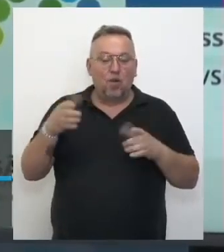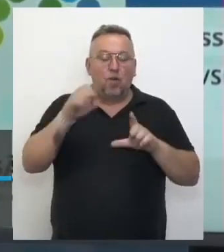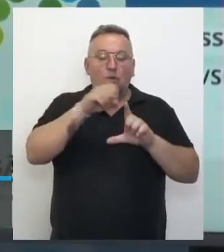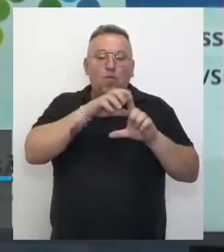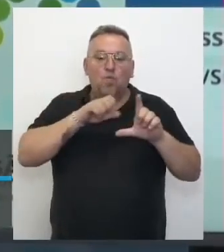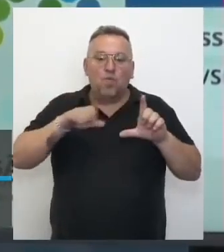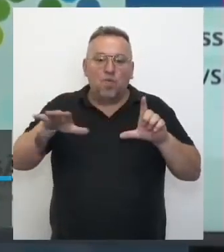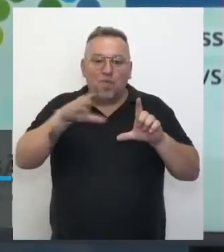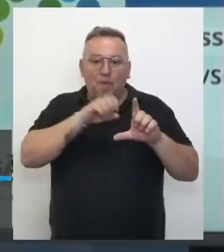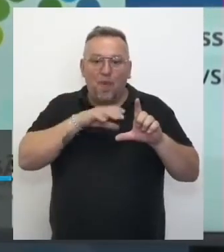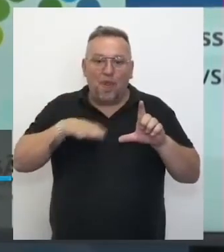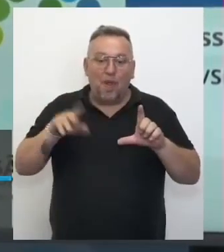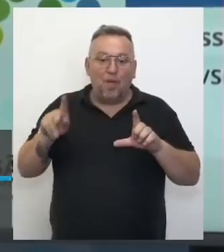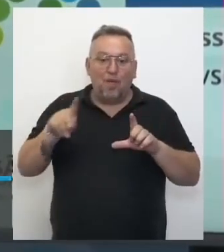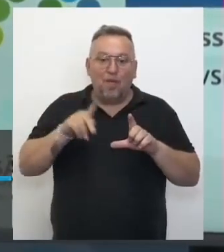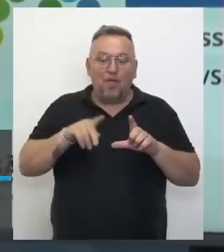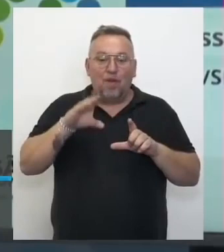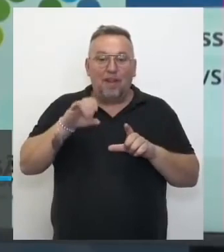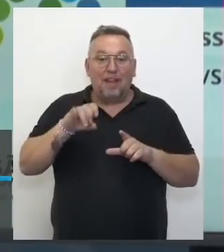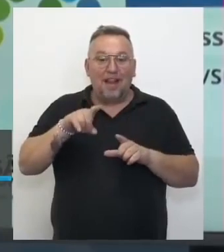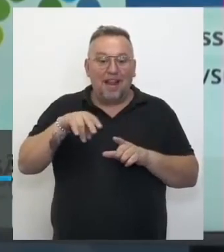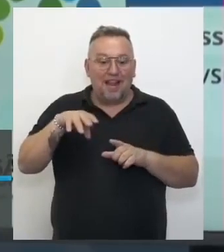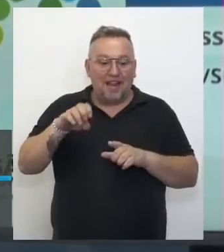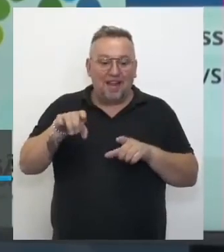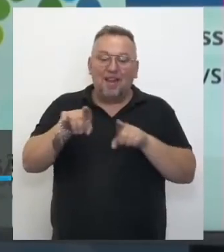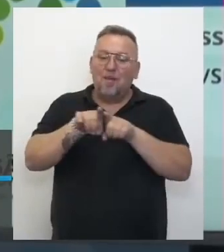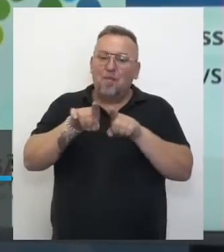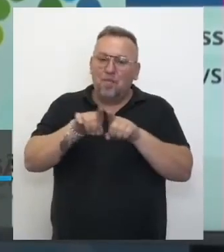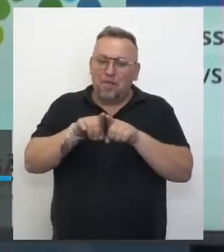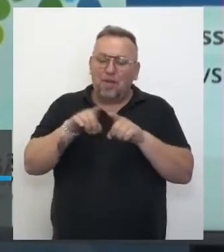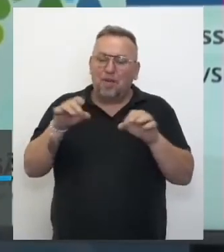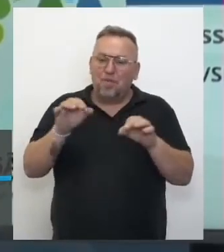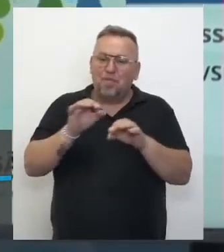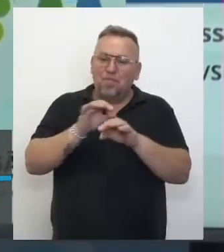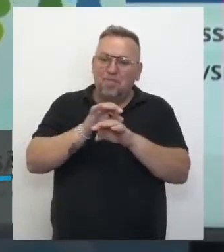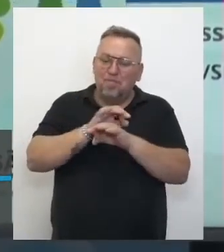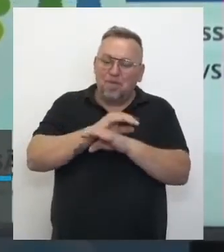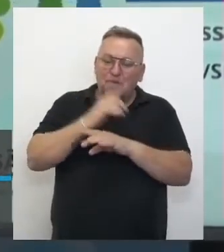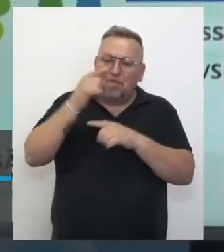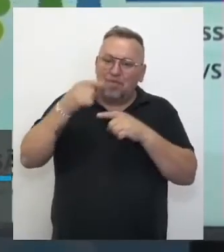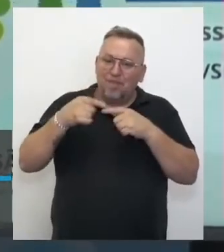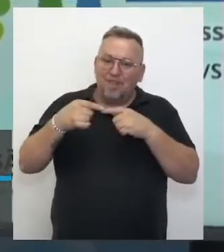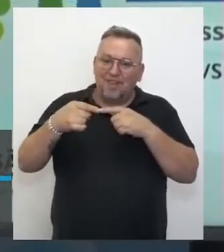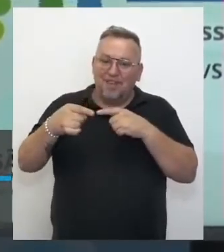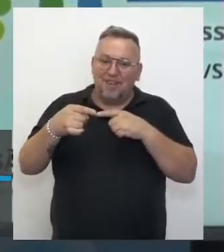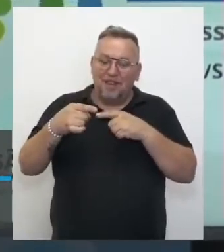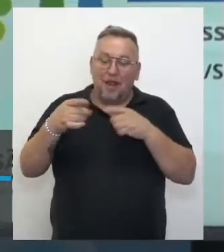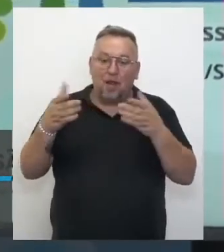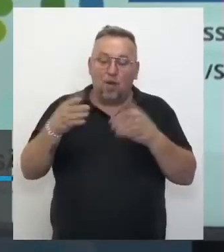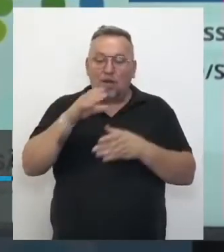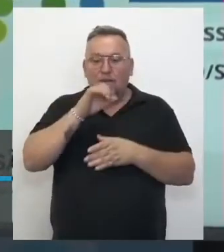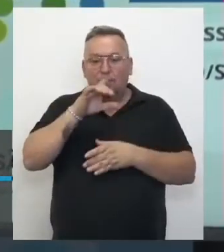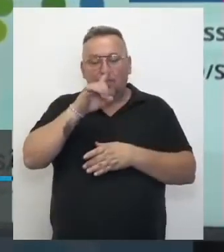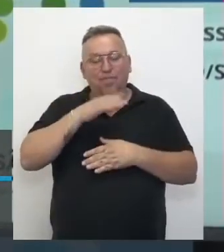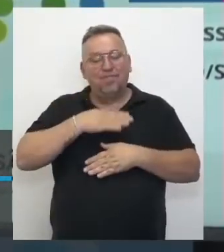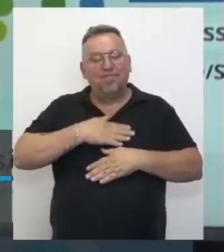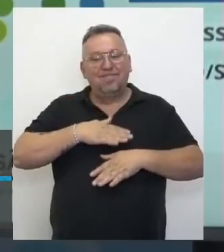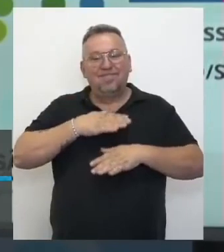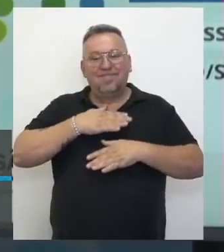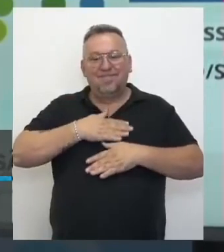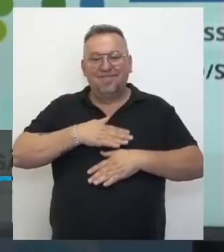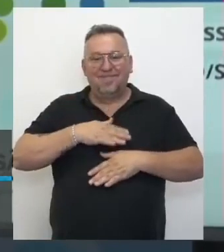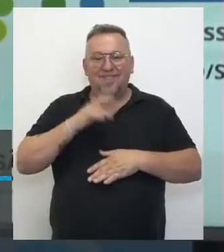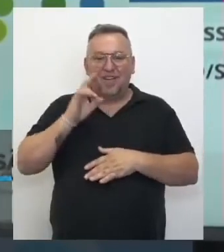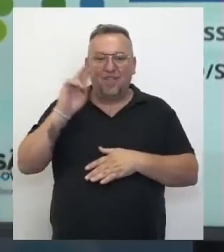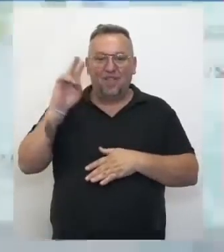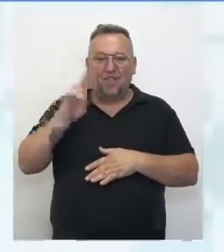professora Silene. Terminamos aí uma semana, né, rumo a um final de semana, espero que mais tranquilo, ok? Vamos lá,